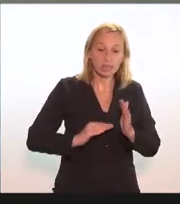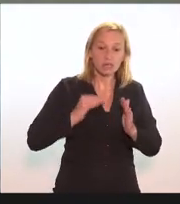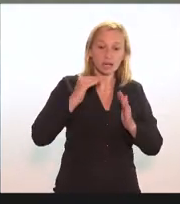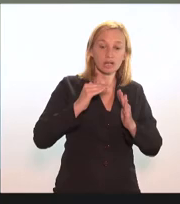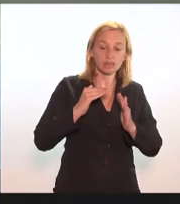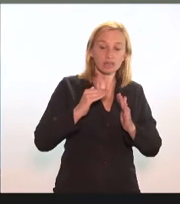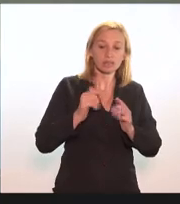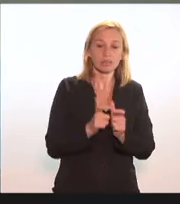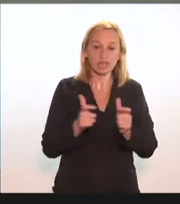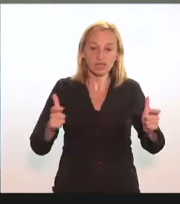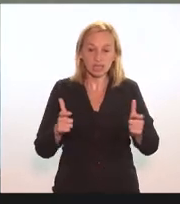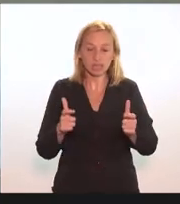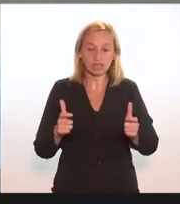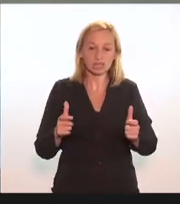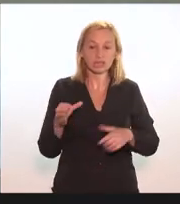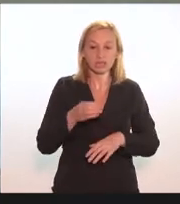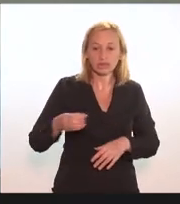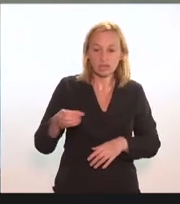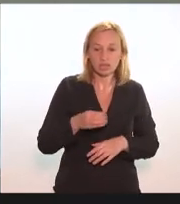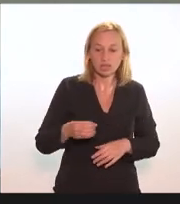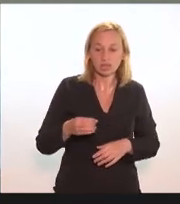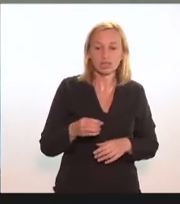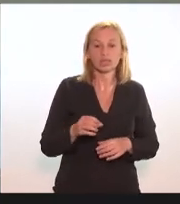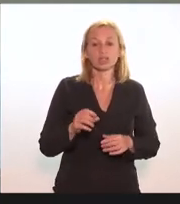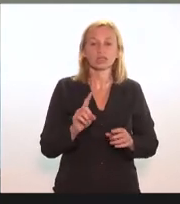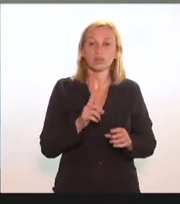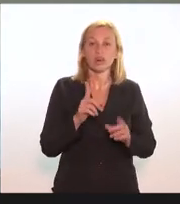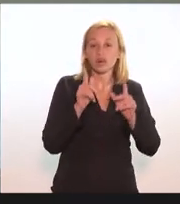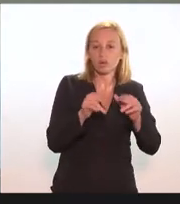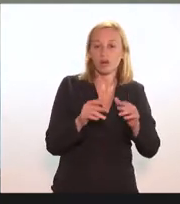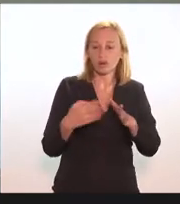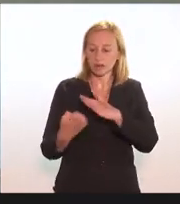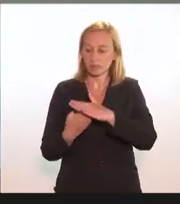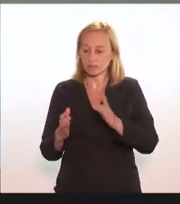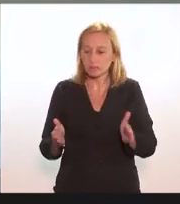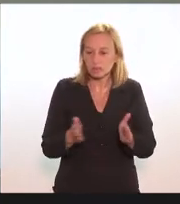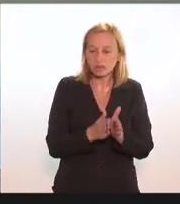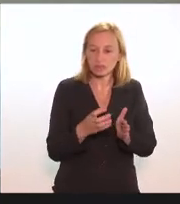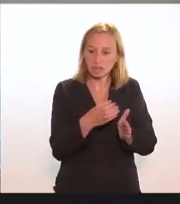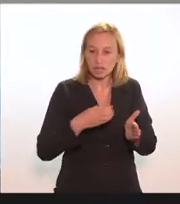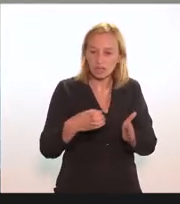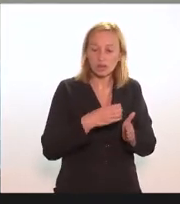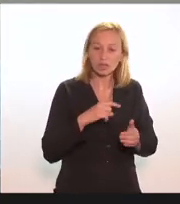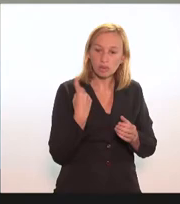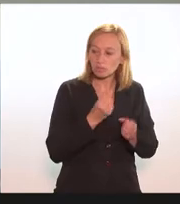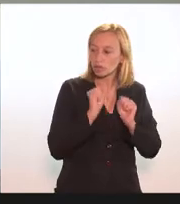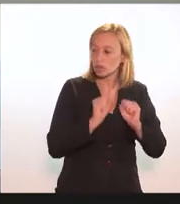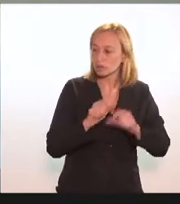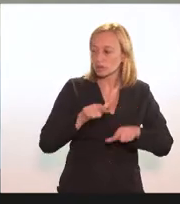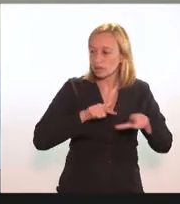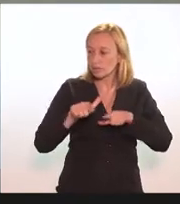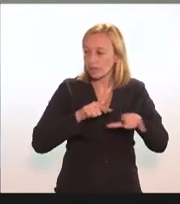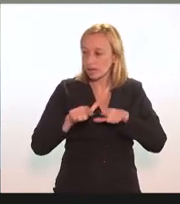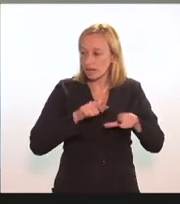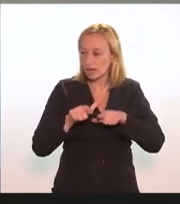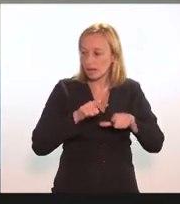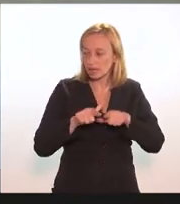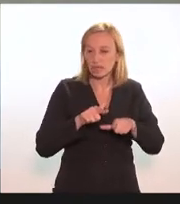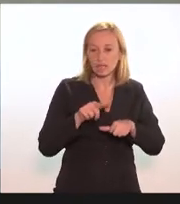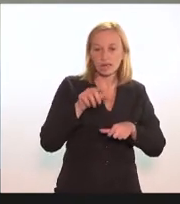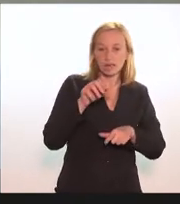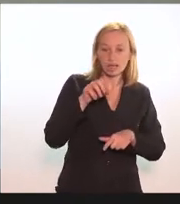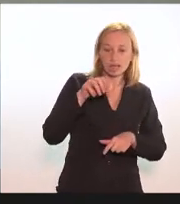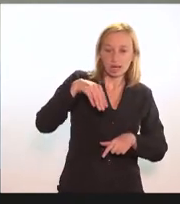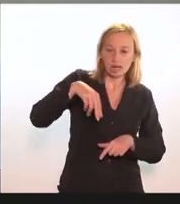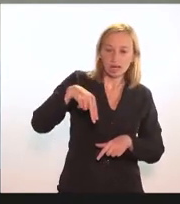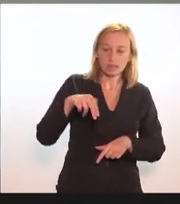grandes cervejarias, o que não é o caso das microcervejarias. O que a gente pode tentar trabalhar é com apuração de PMPF, ou